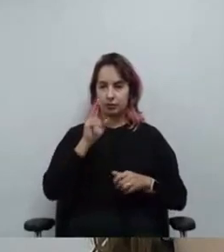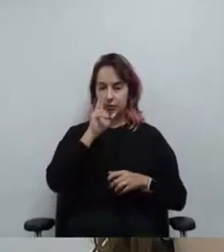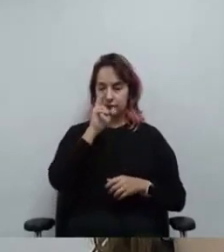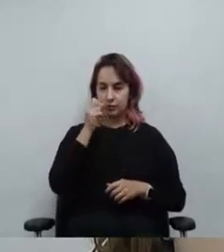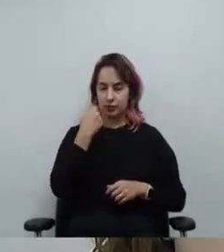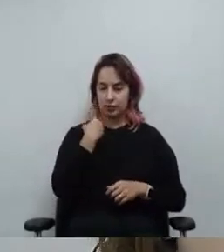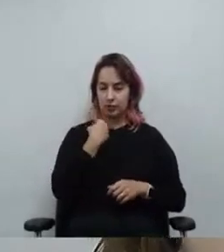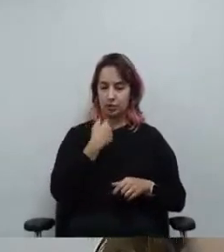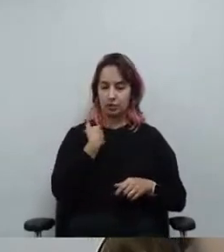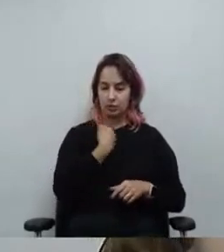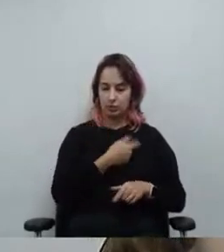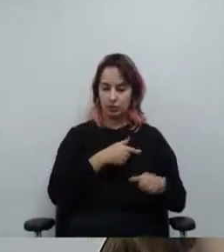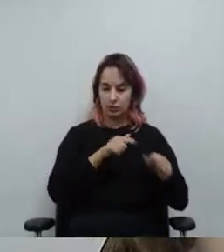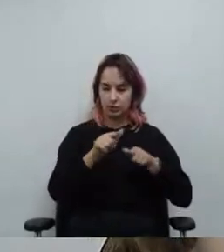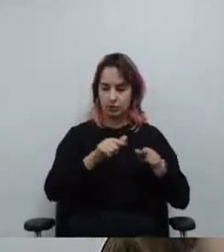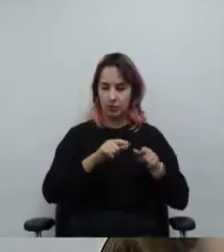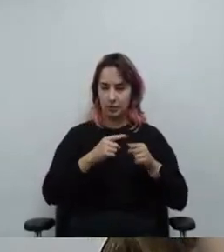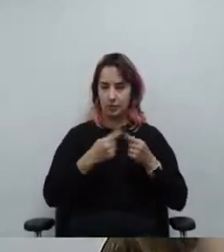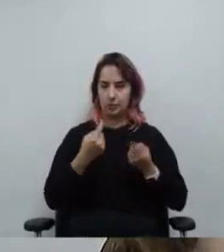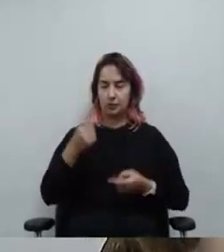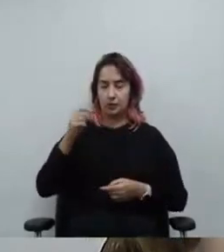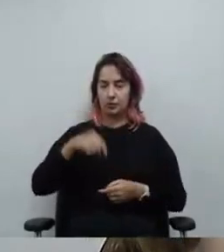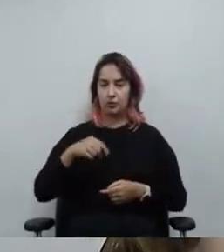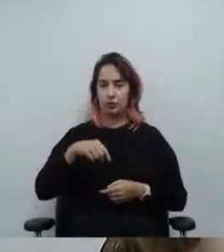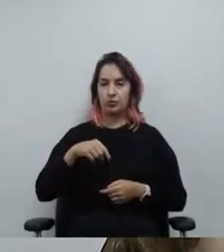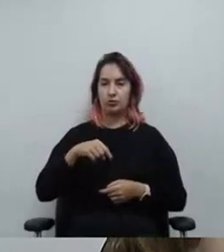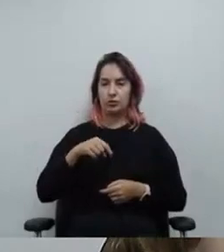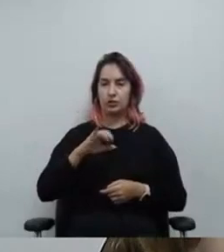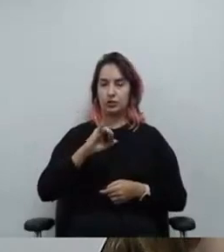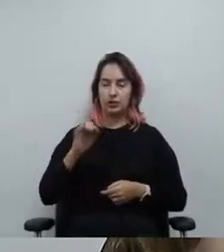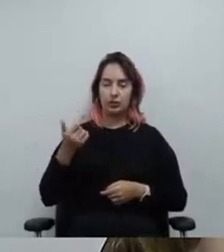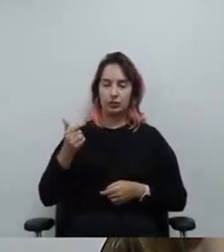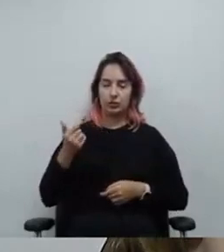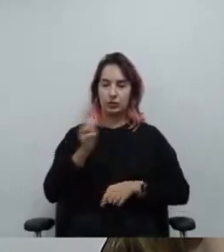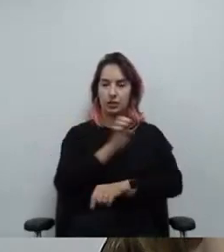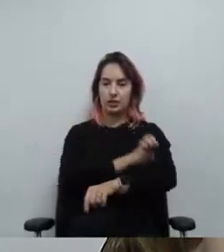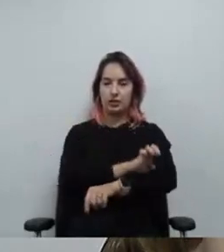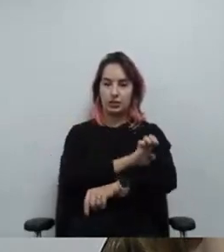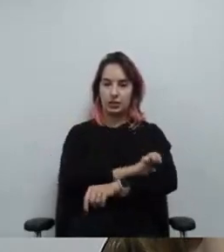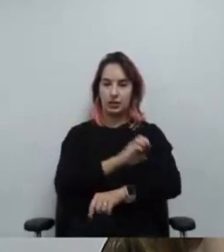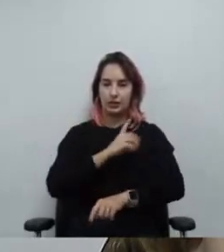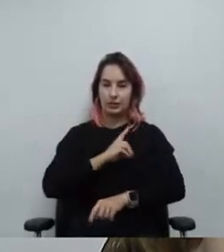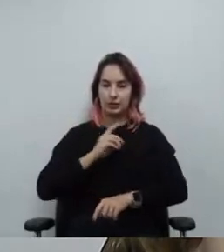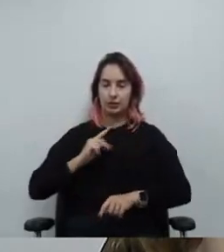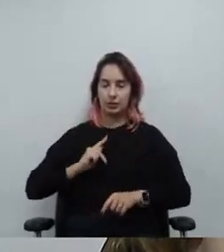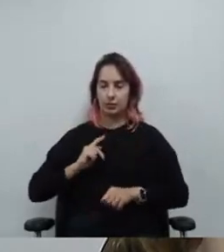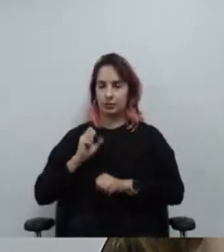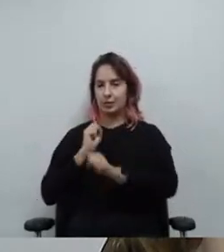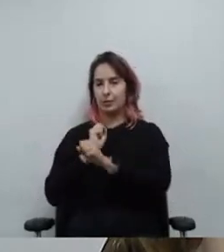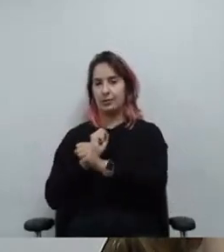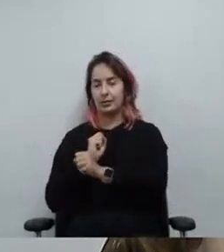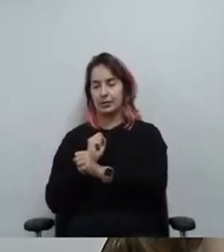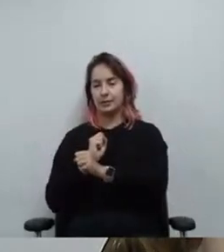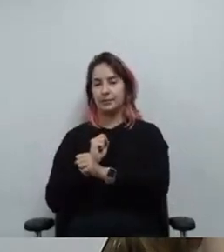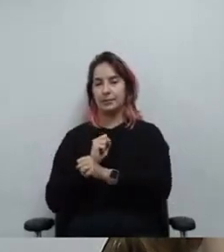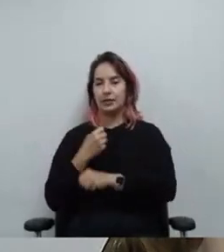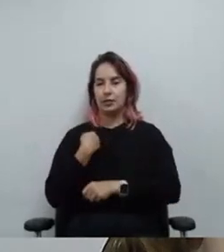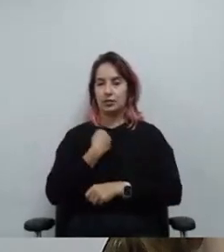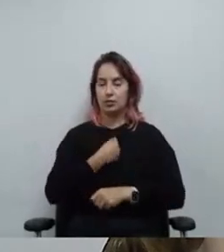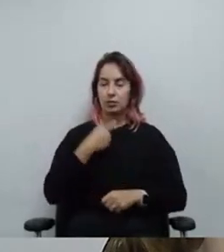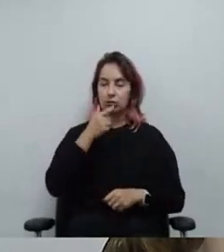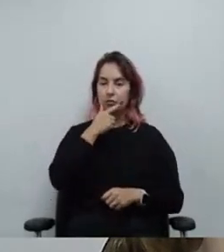gente, mas o fato é que hoje, sem os estagiários, a Defensoria para. Então, presidente, fica aqui o meu pedido para que assim que a gente